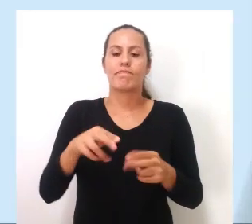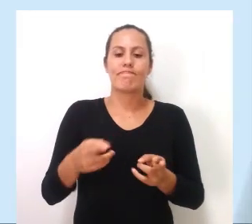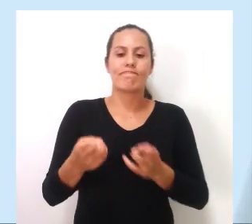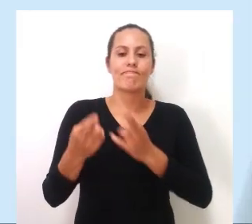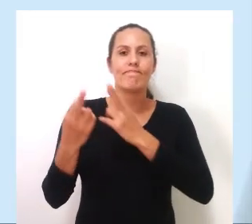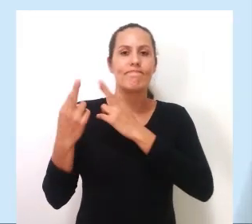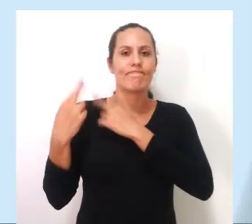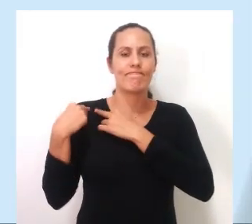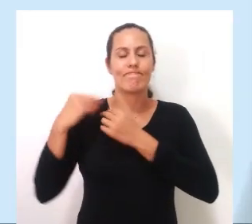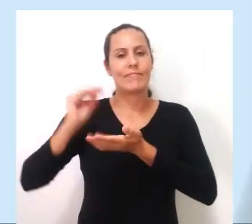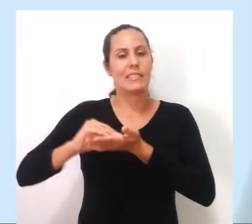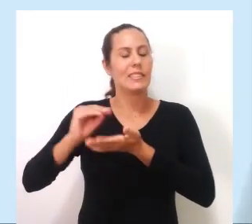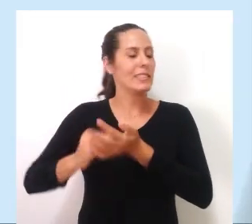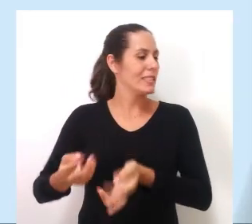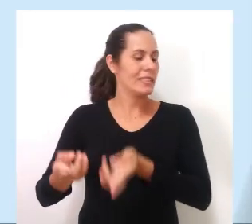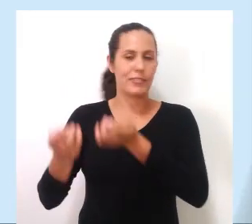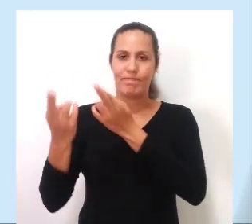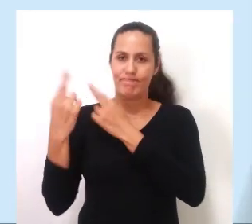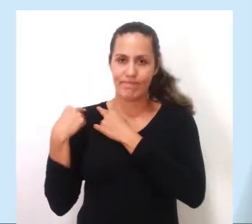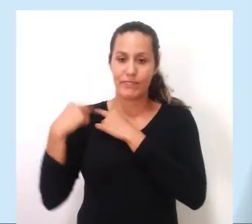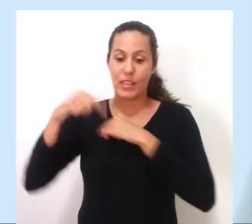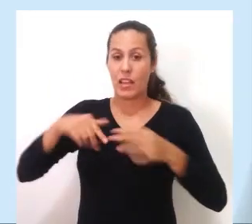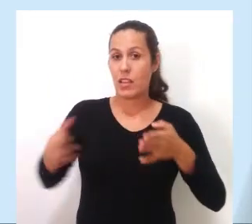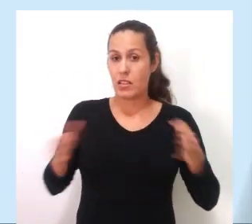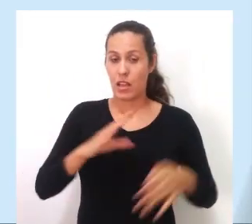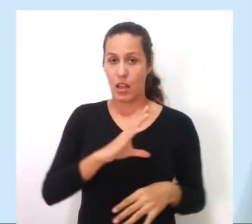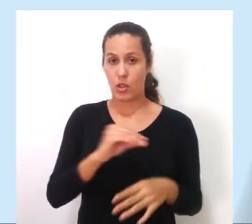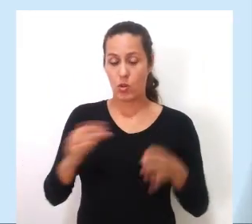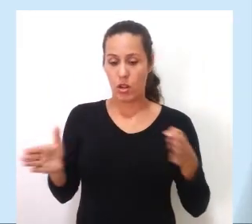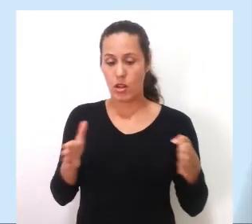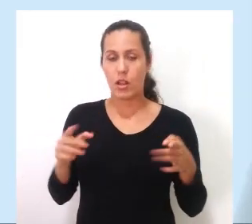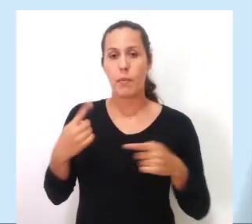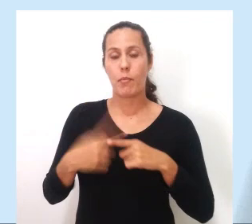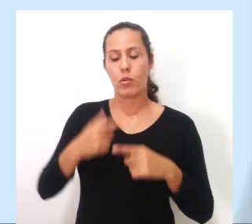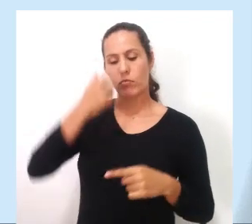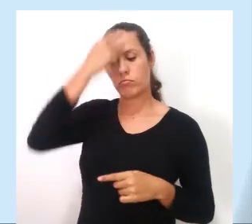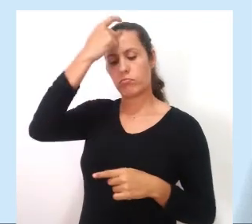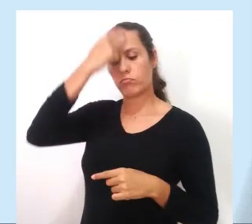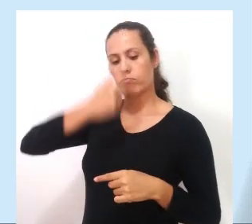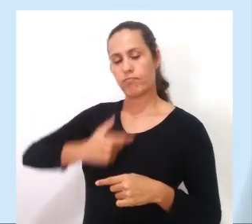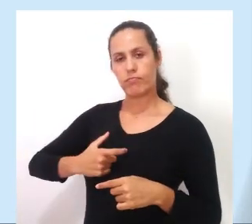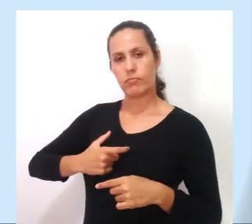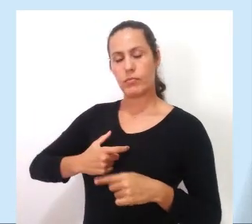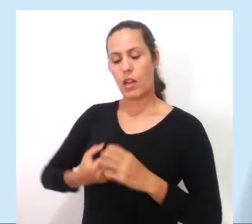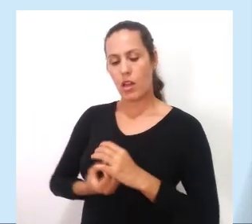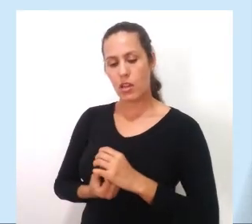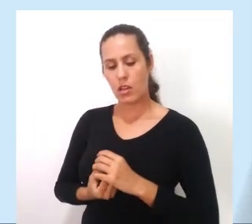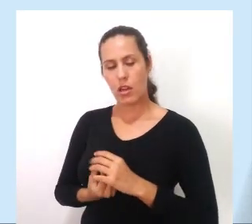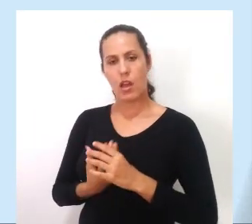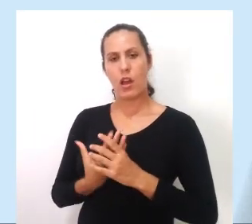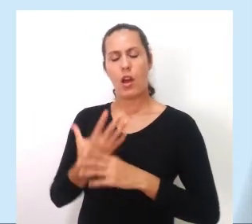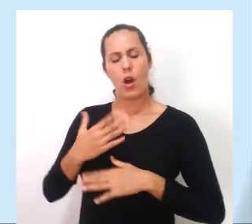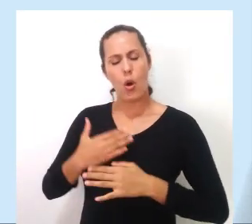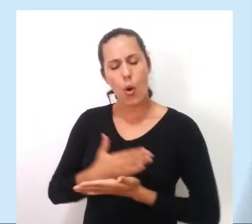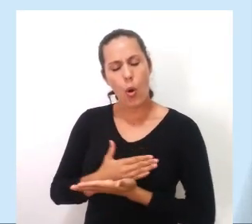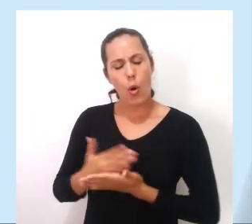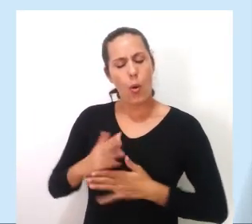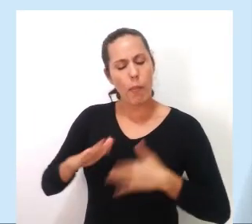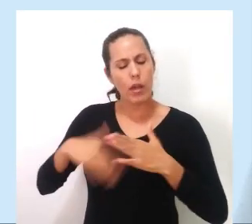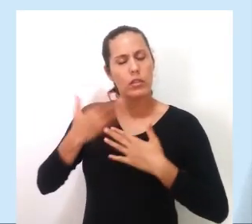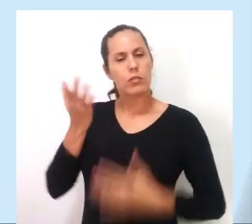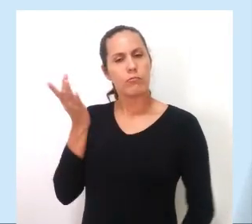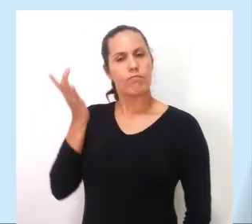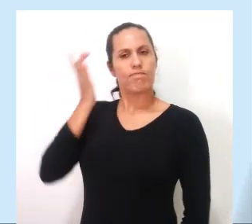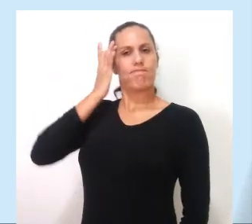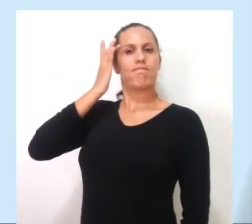mesmo porque esse período de adolescência é o período em que o ser ele está criando ali